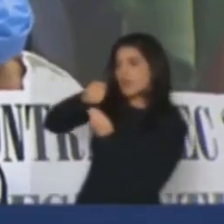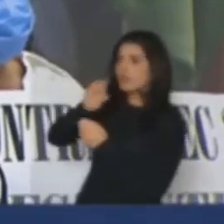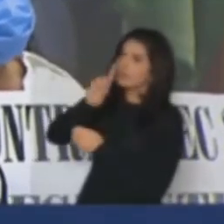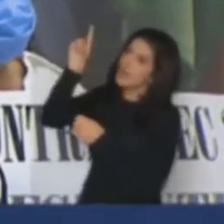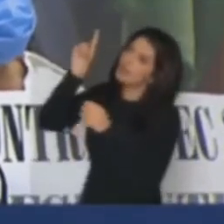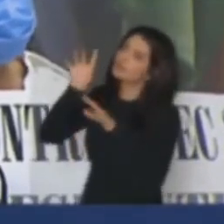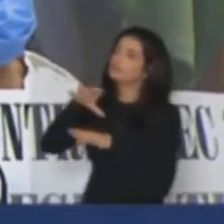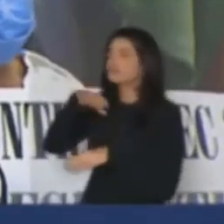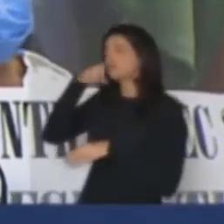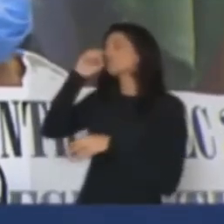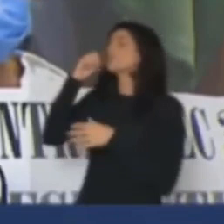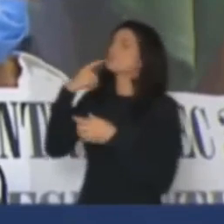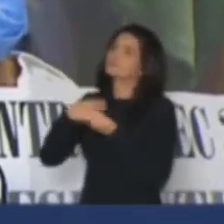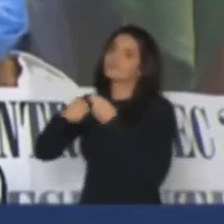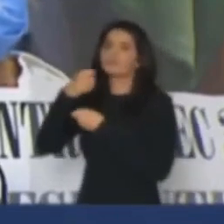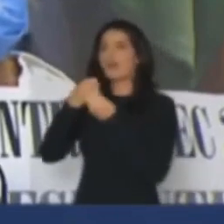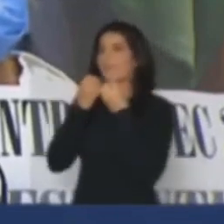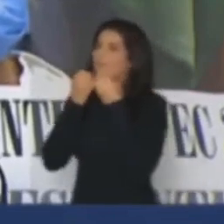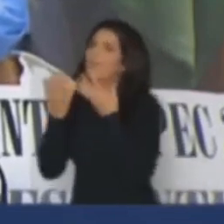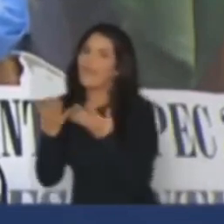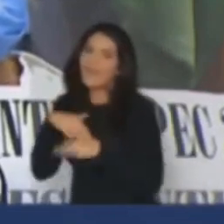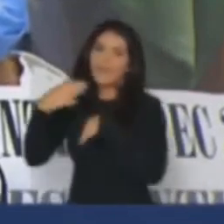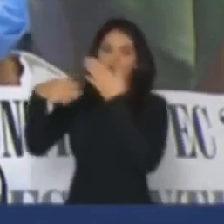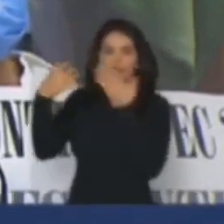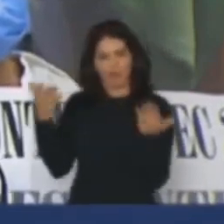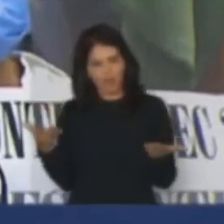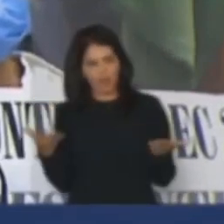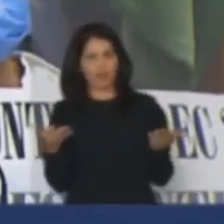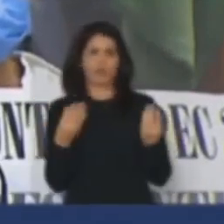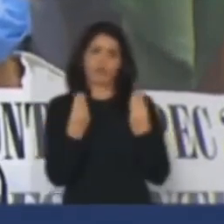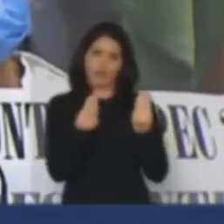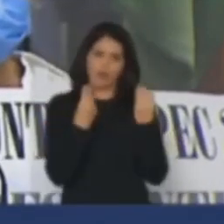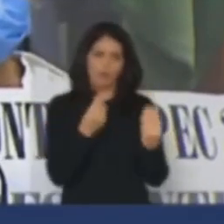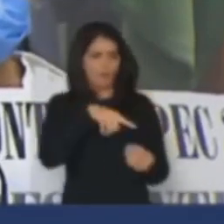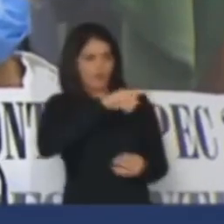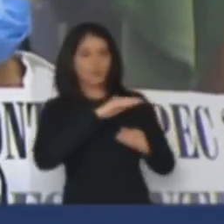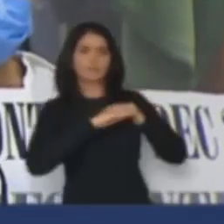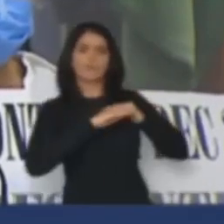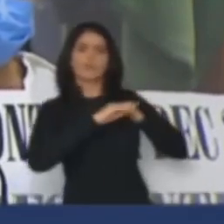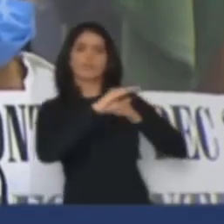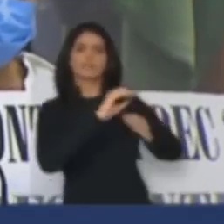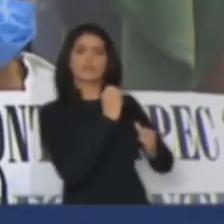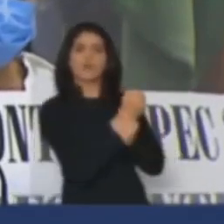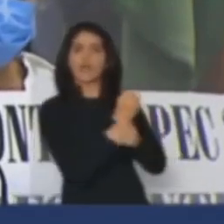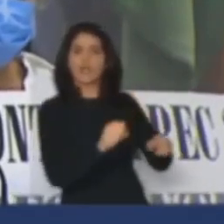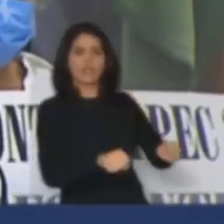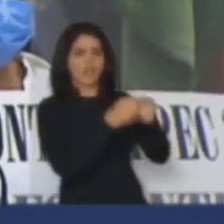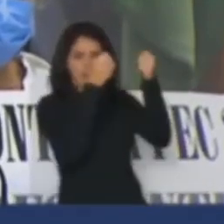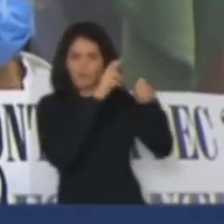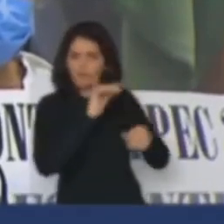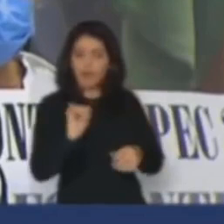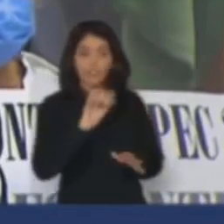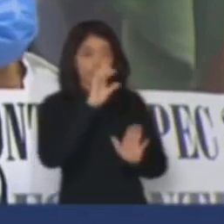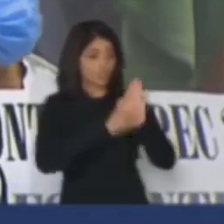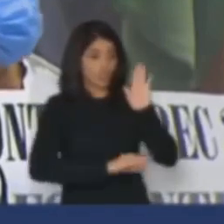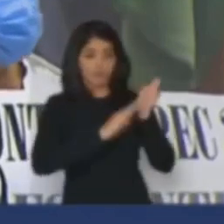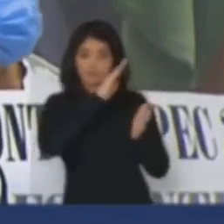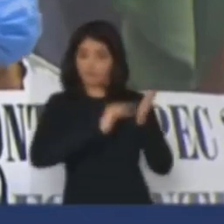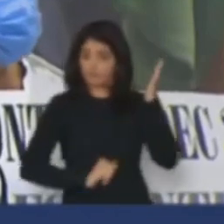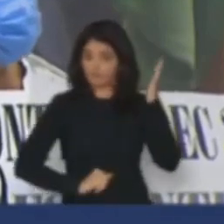glorioso? Serão atingidos na quebra da estabilidade, nos seus direitos, no regime jurídico único,